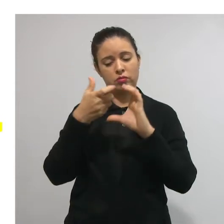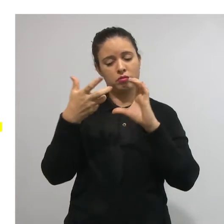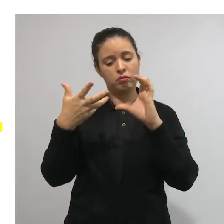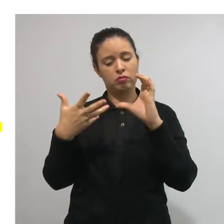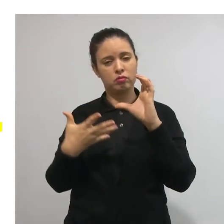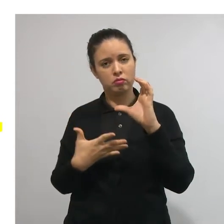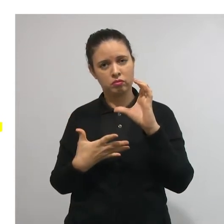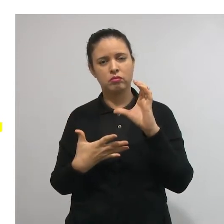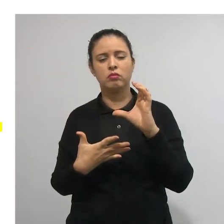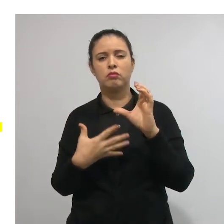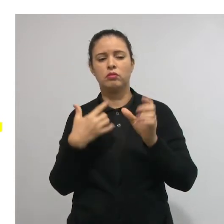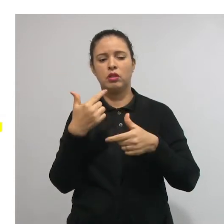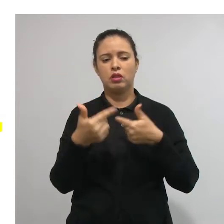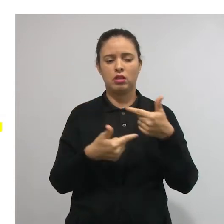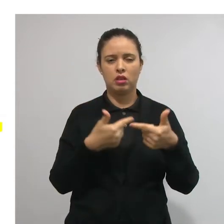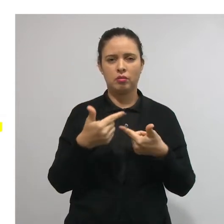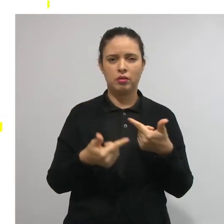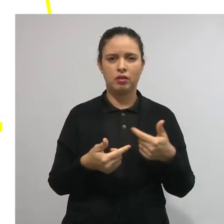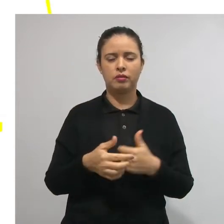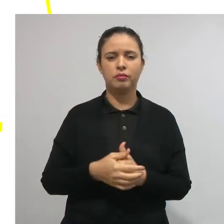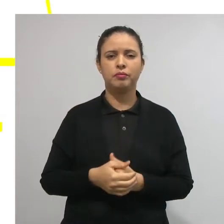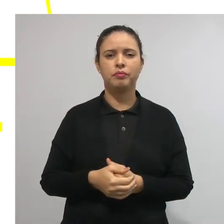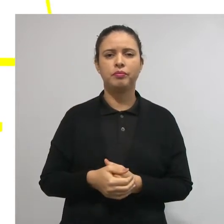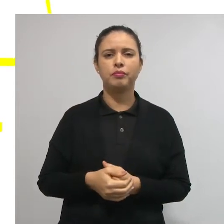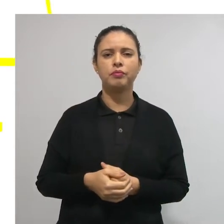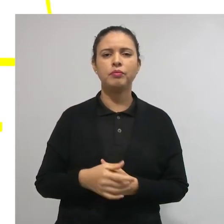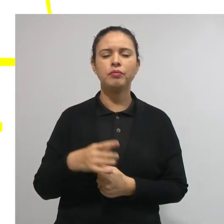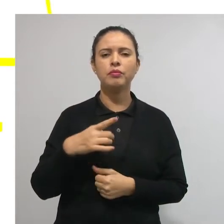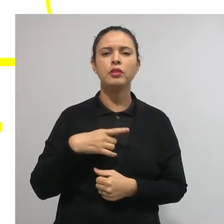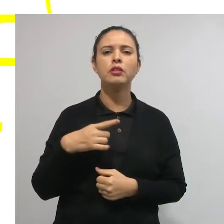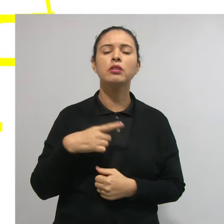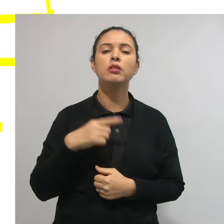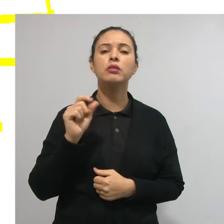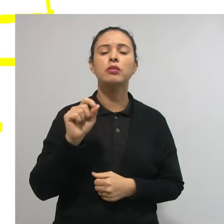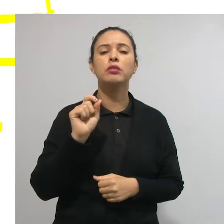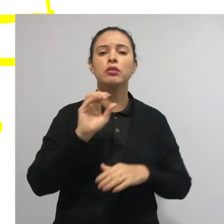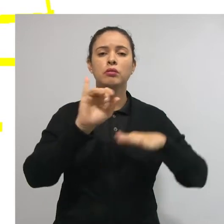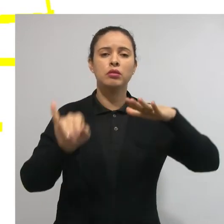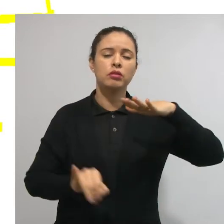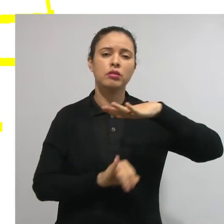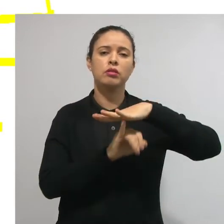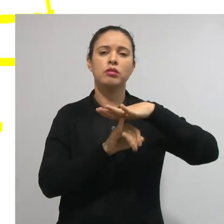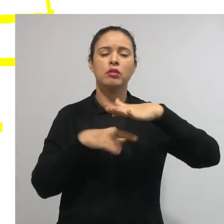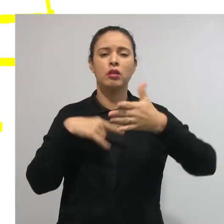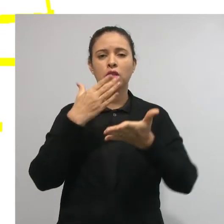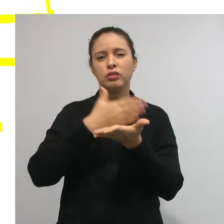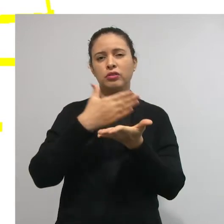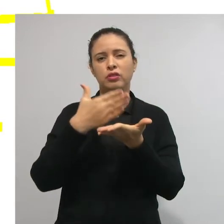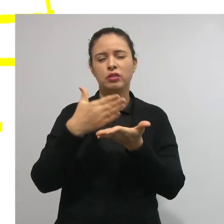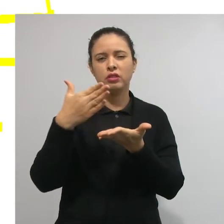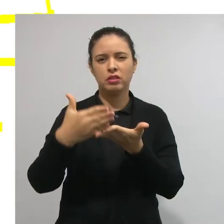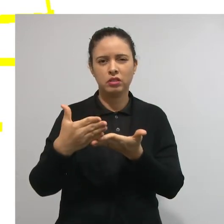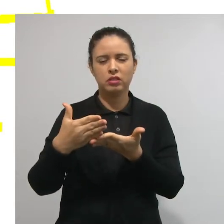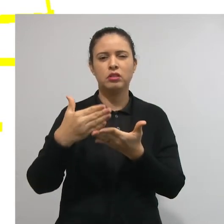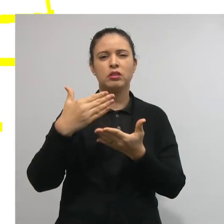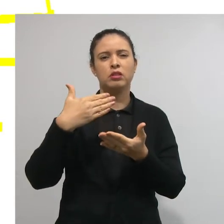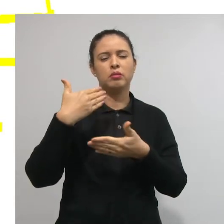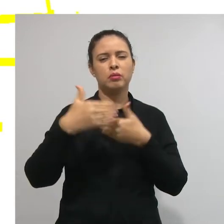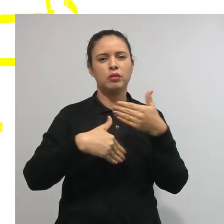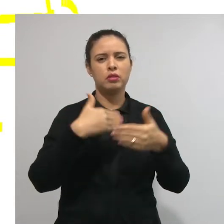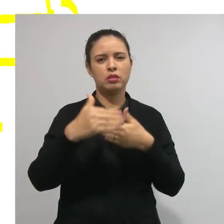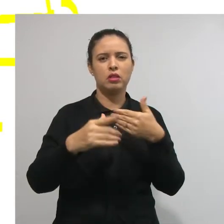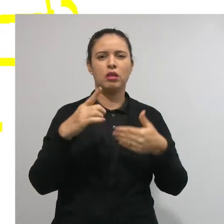decorrência do todo, tá? Então eu tenho aqui uma organização onde é dividida em várias partes, vários processos,